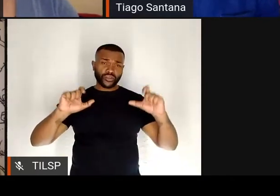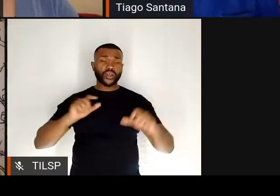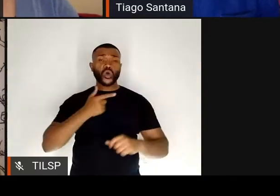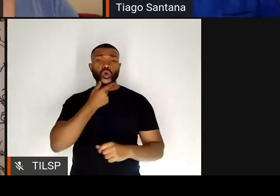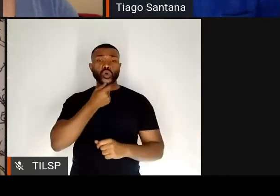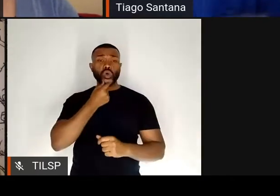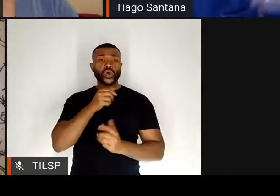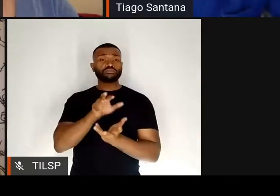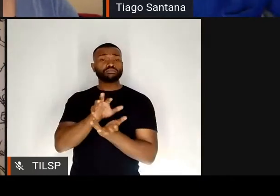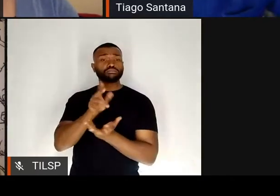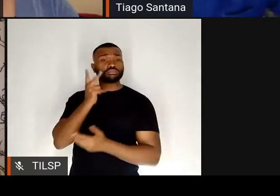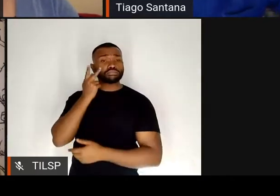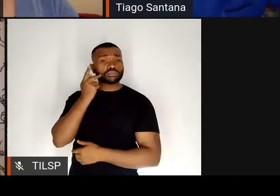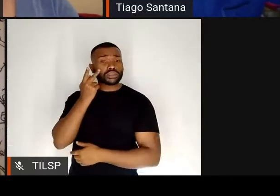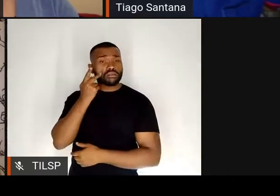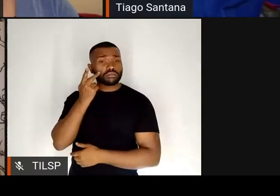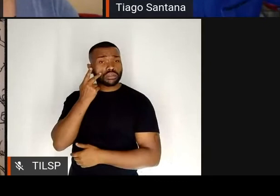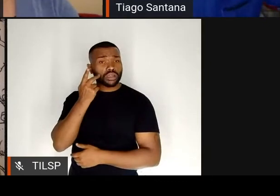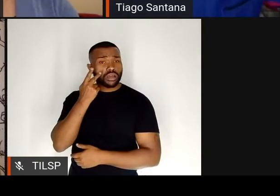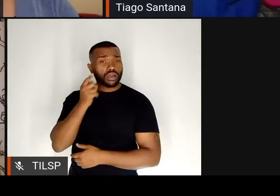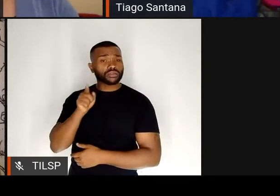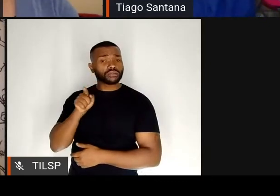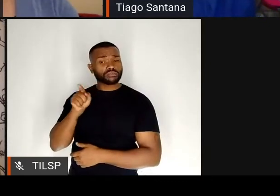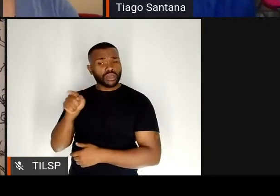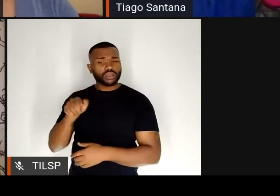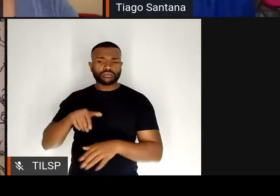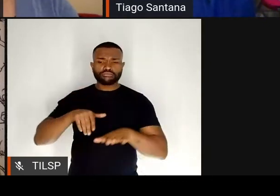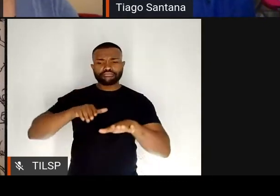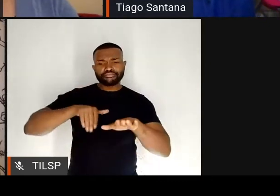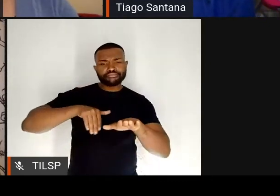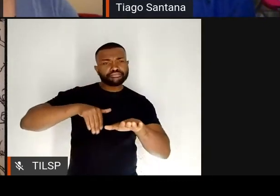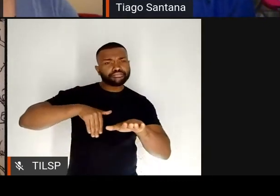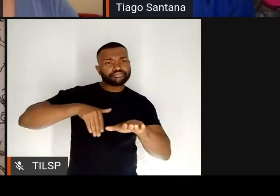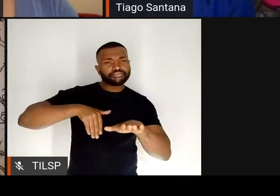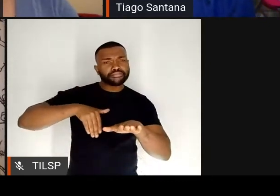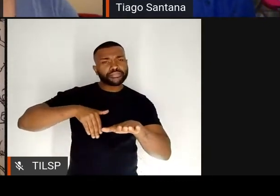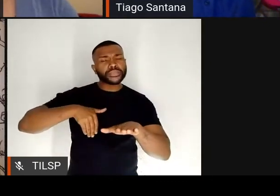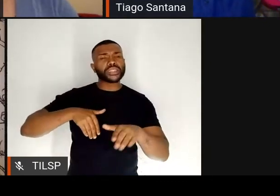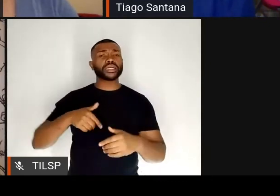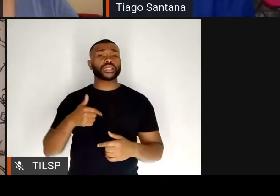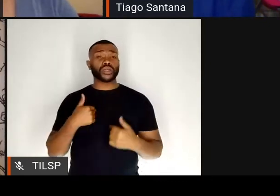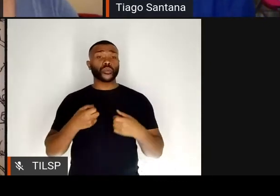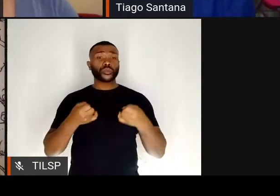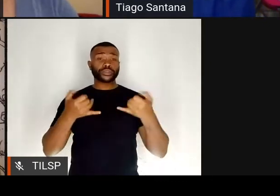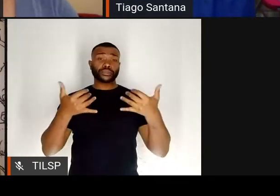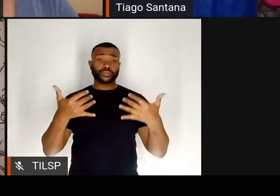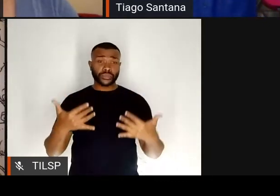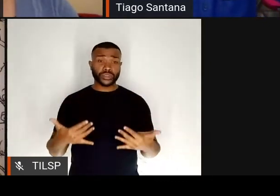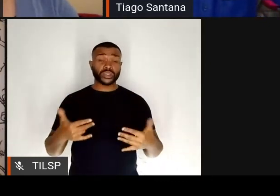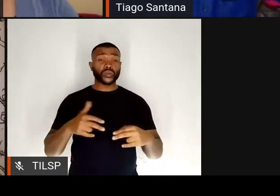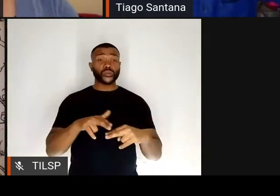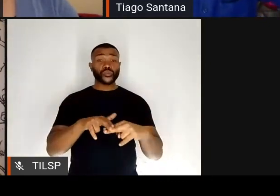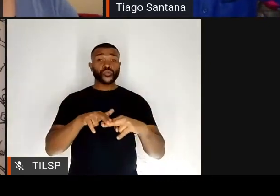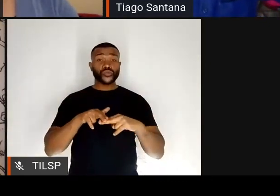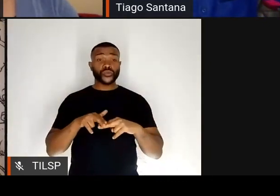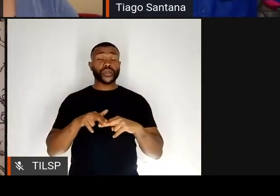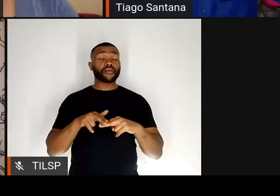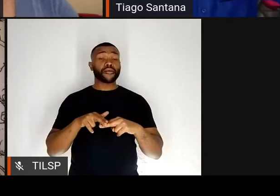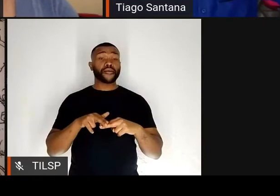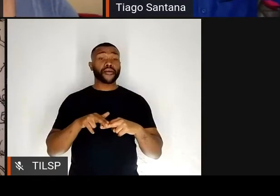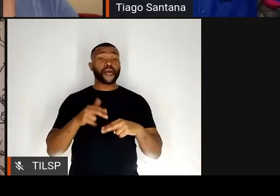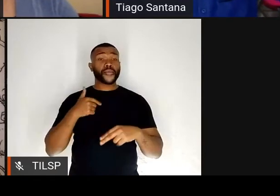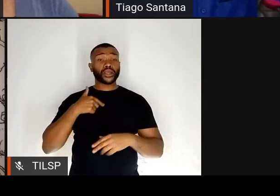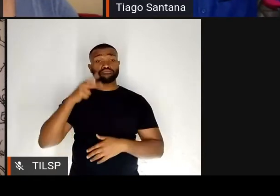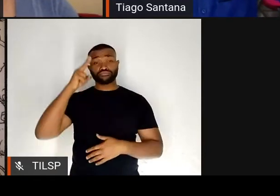da fotografia, né? Que é um cearense, que é a figura que ia tomar banho de mar com ele e tal. Então, eu estou falando tudo isso porque, na